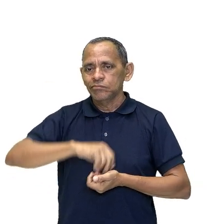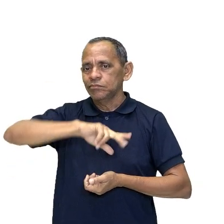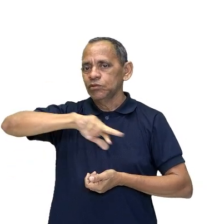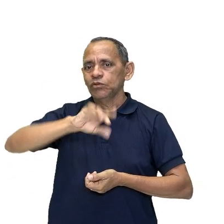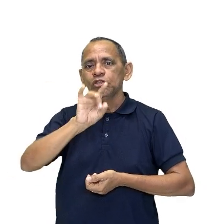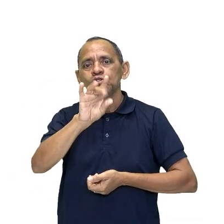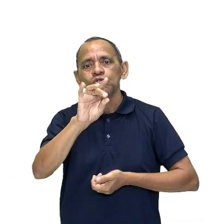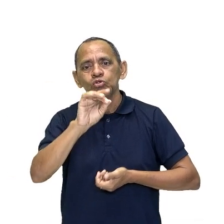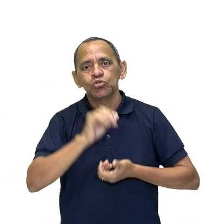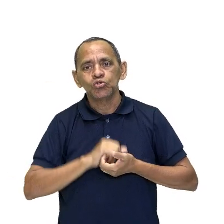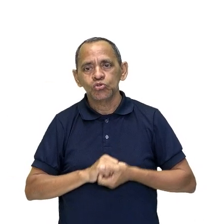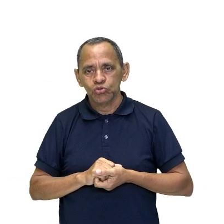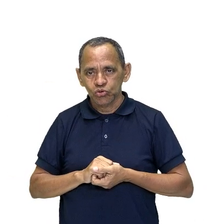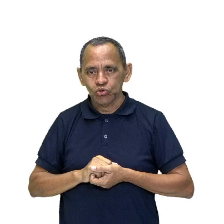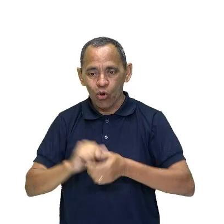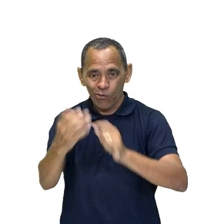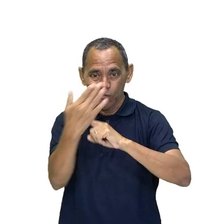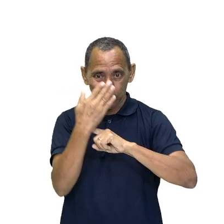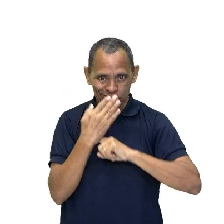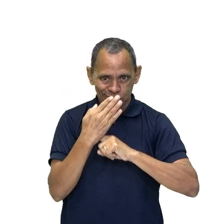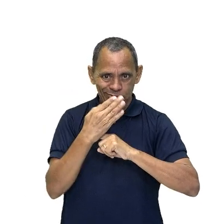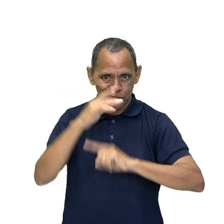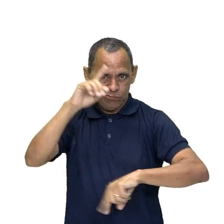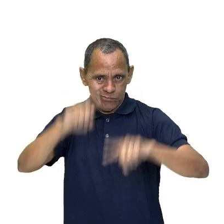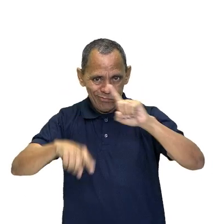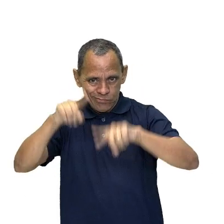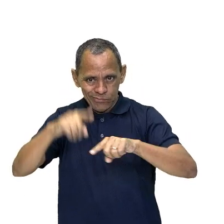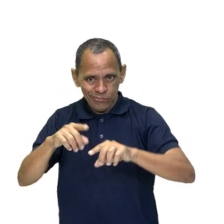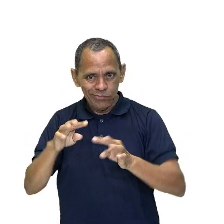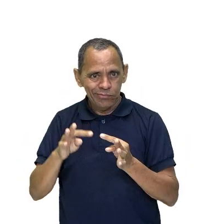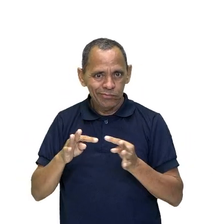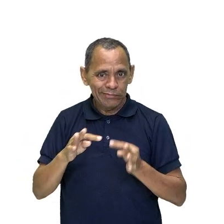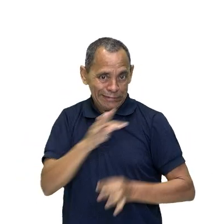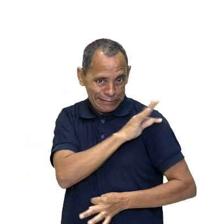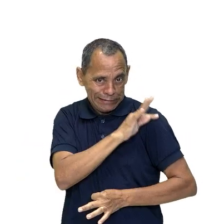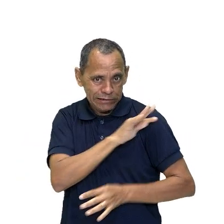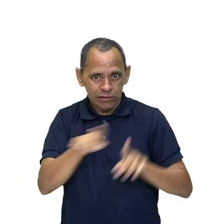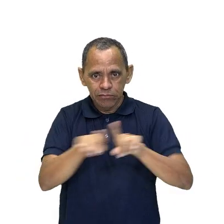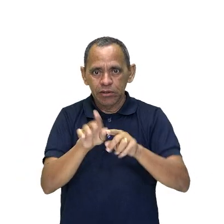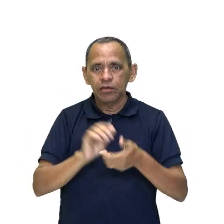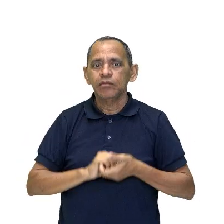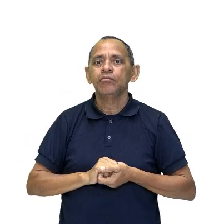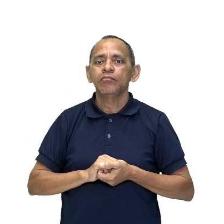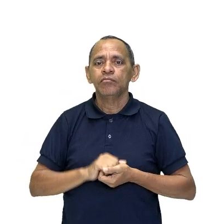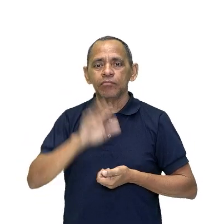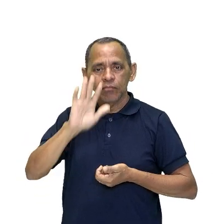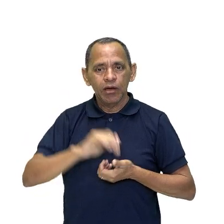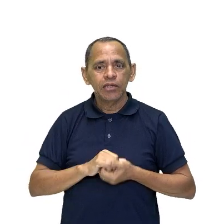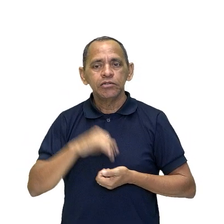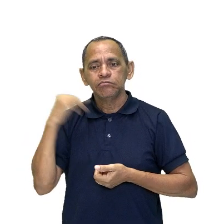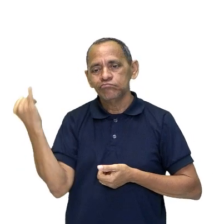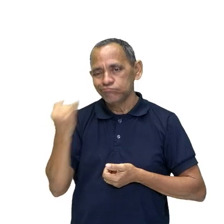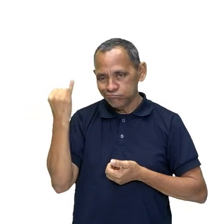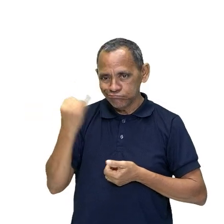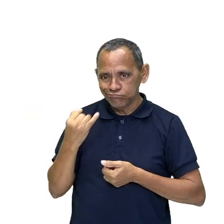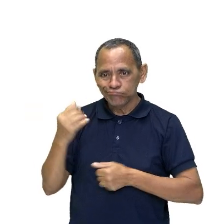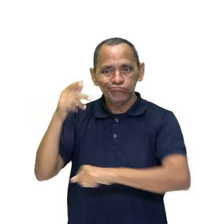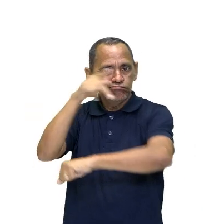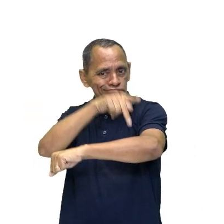recursos técnicos, mas são potências pedagógicas e culturais.